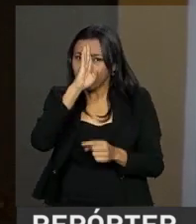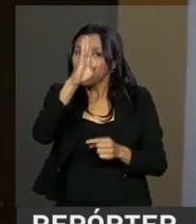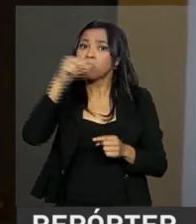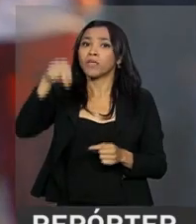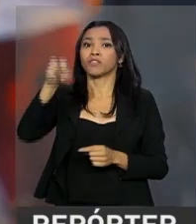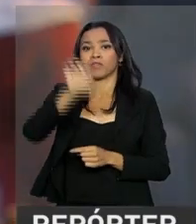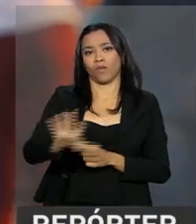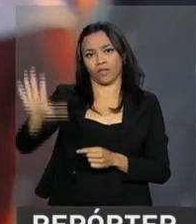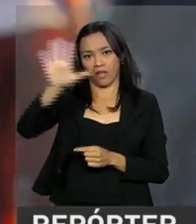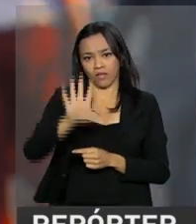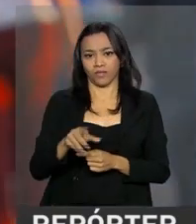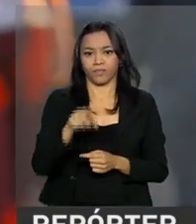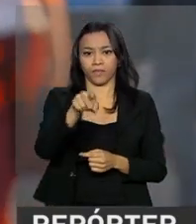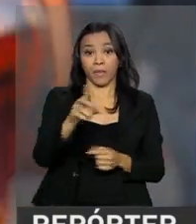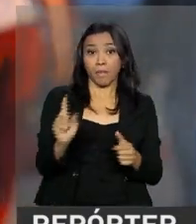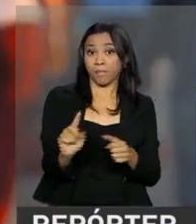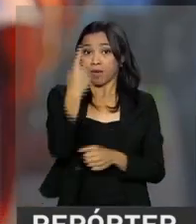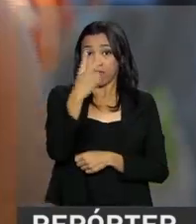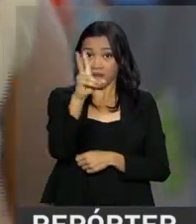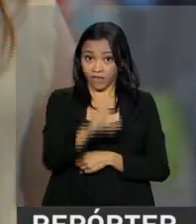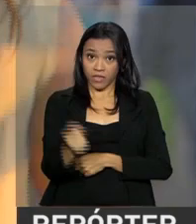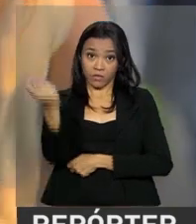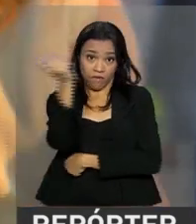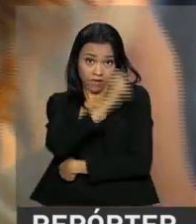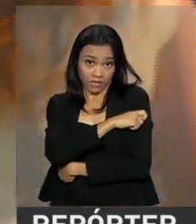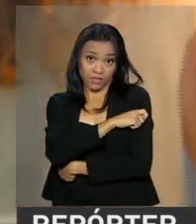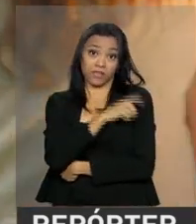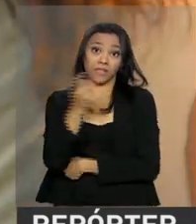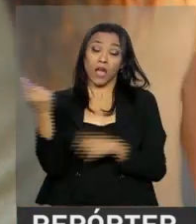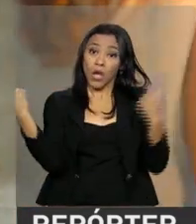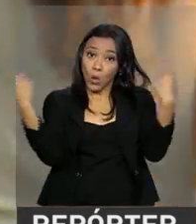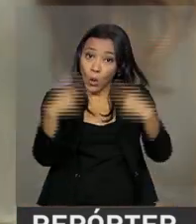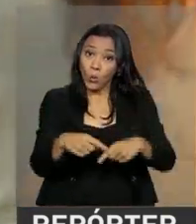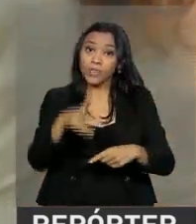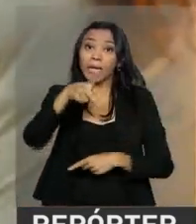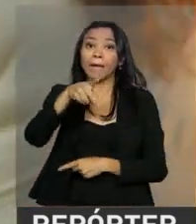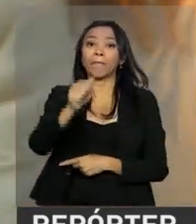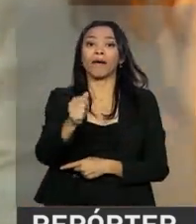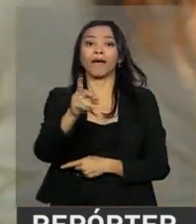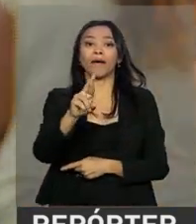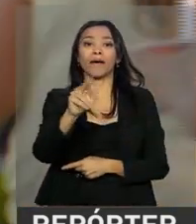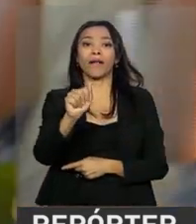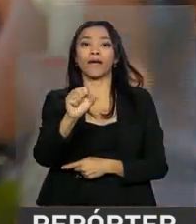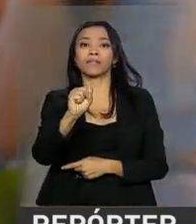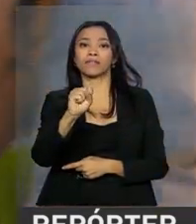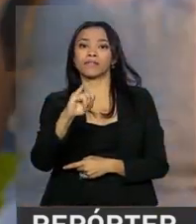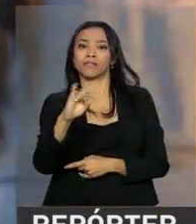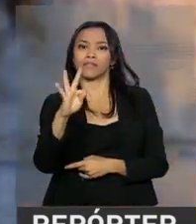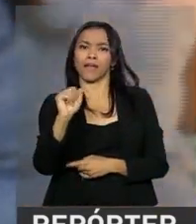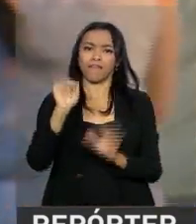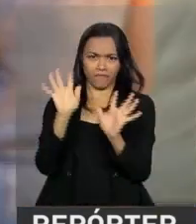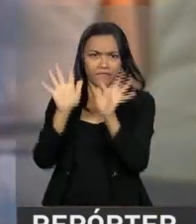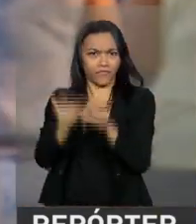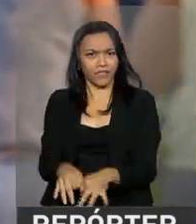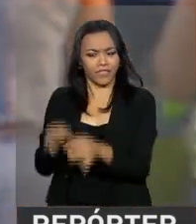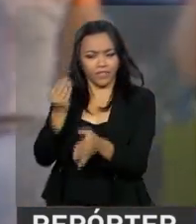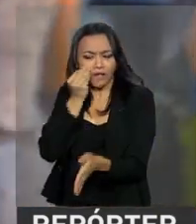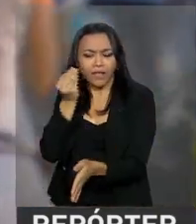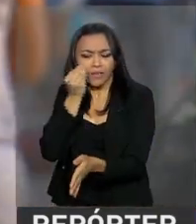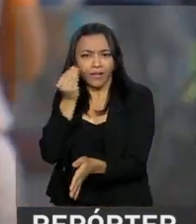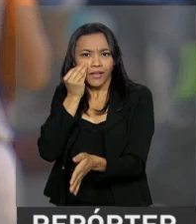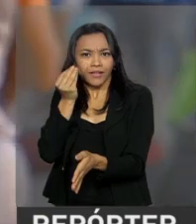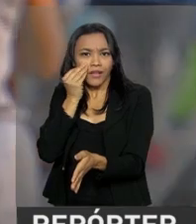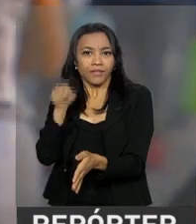Nordeste Esta é a primeira vez que uma vacina Nacional contra parasitas chega até a fase final de testes o desenvolvimento